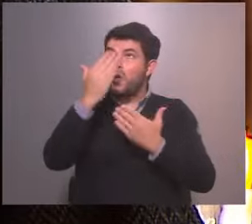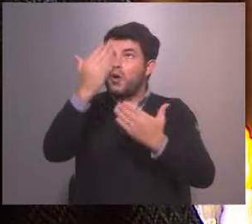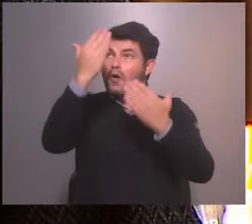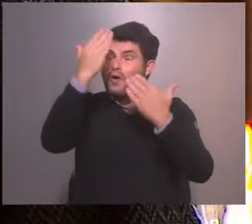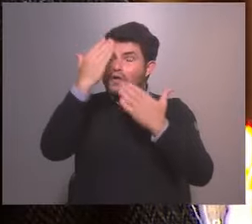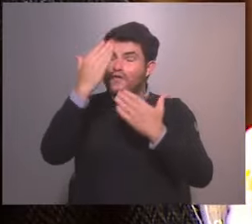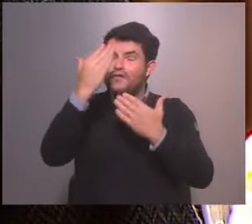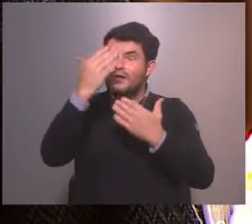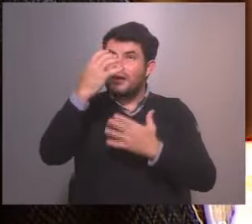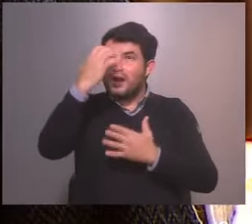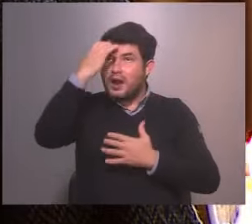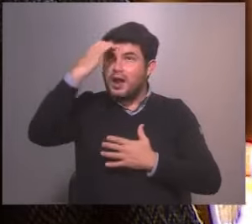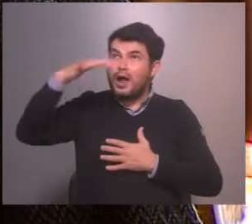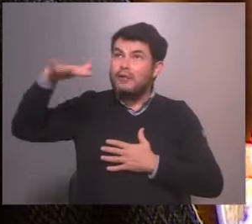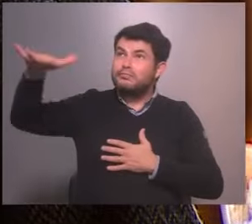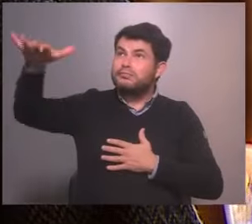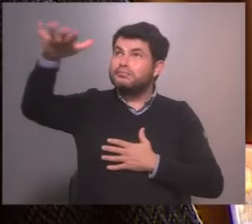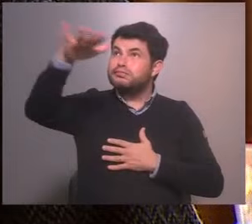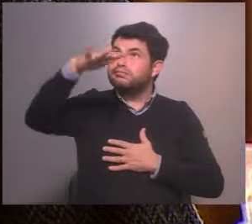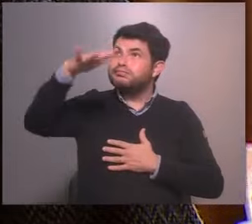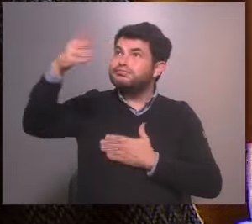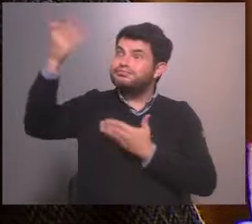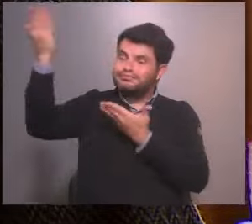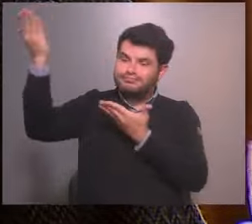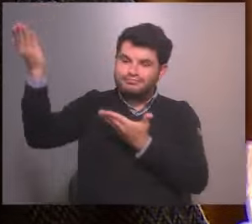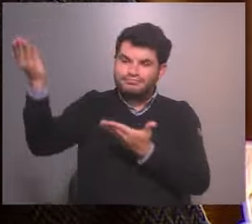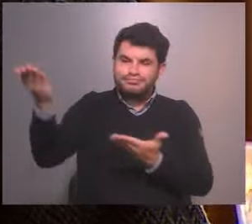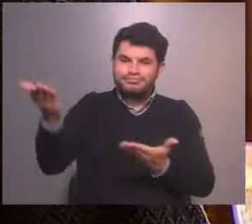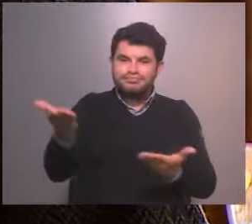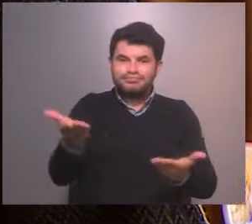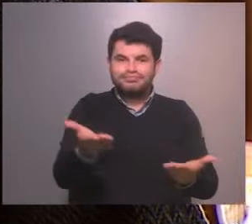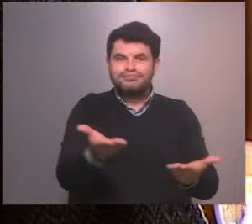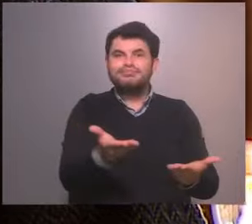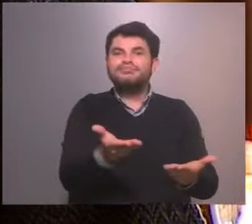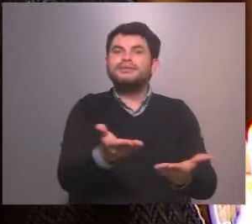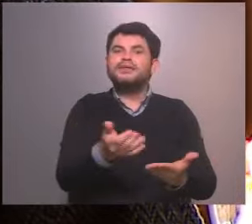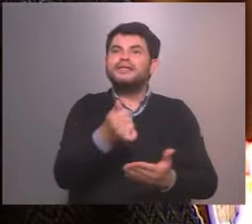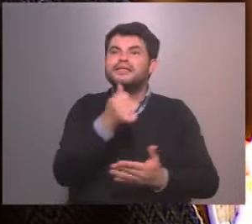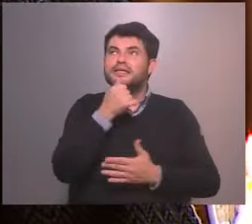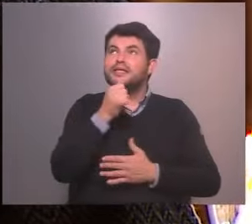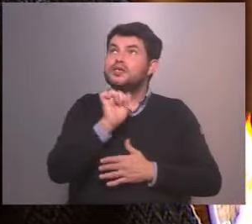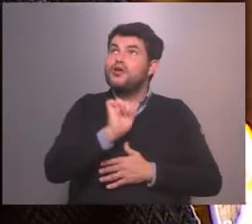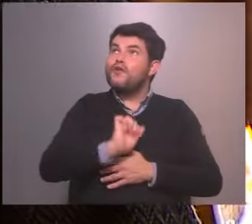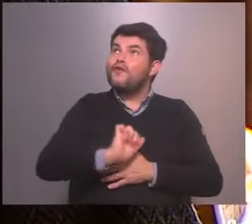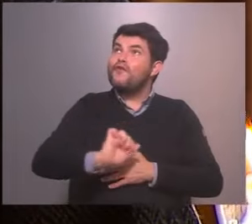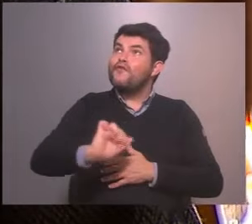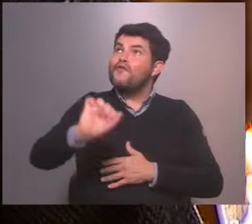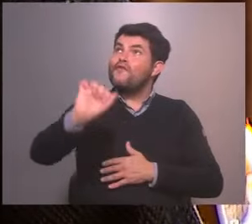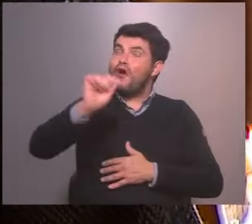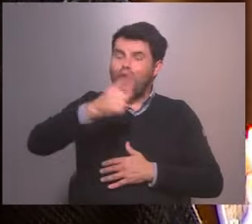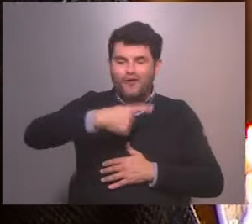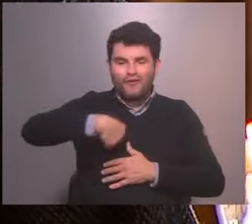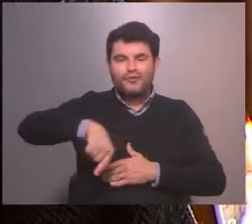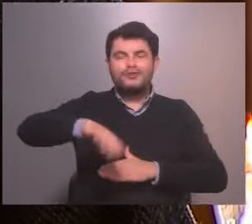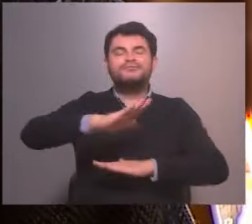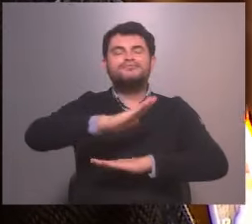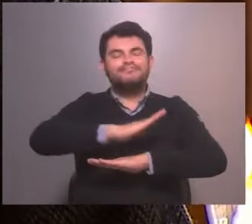Esta dezena será recitada em espanhol.